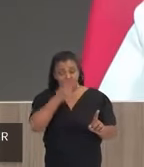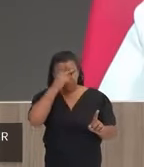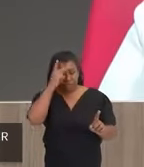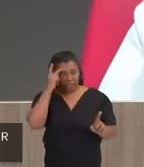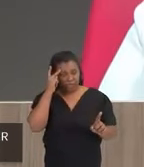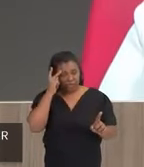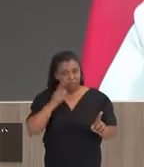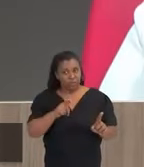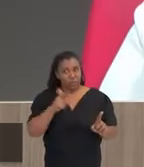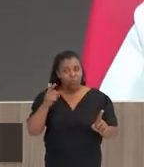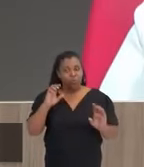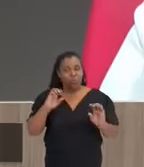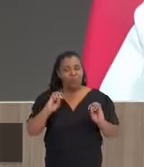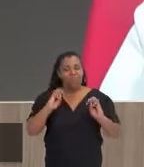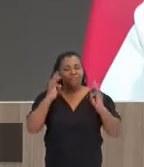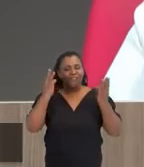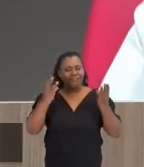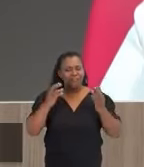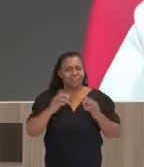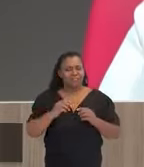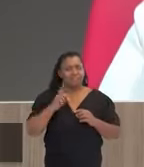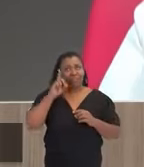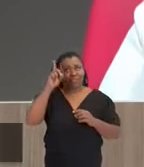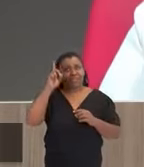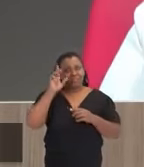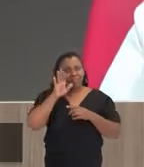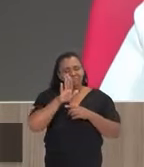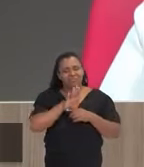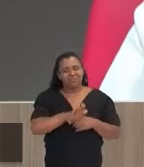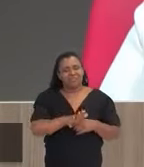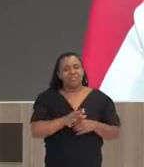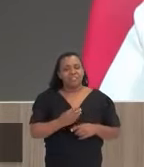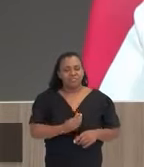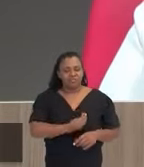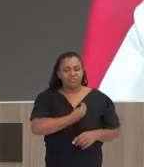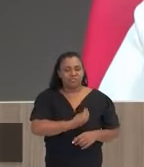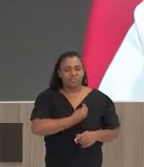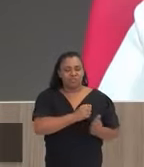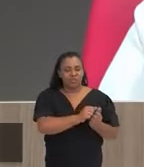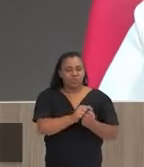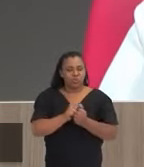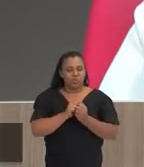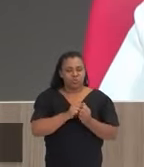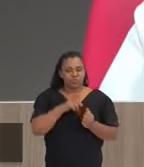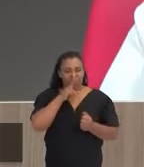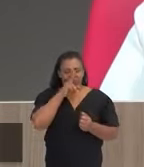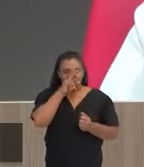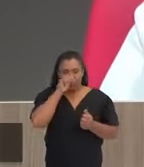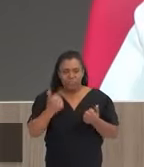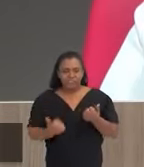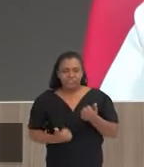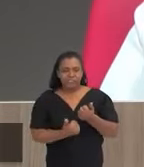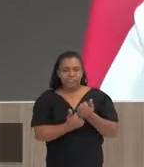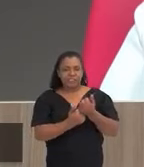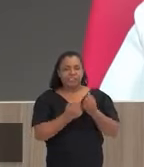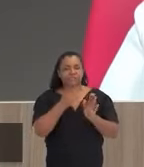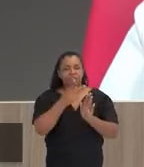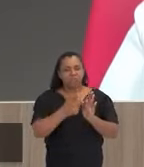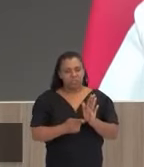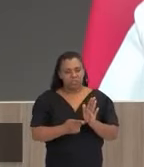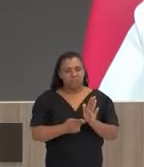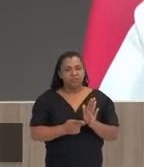no outro evento, se Deus quiser, estará conosco também, participando, e nos fortalecerá nos nossos projetos.